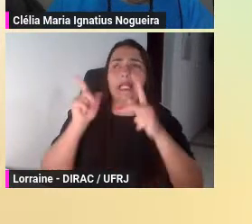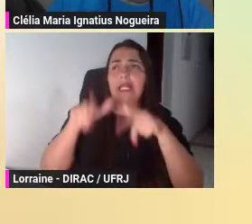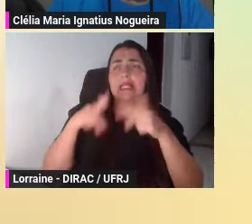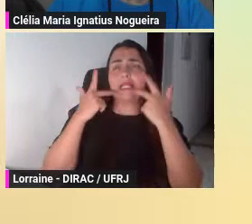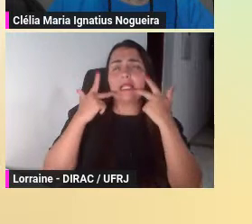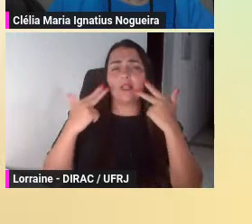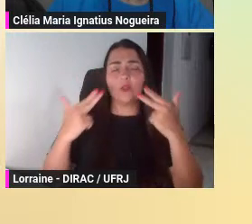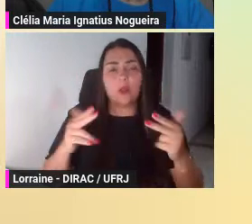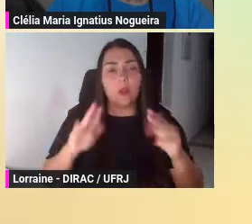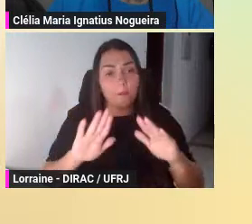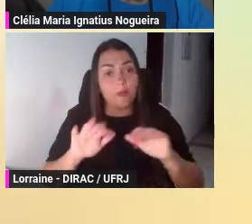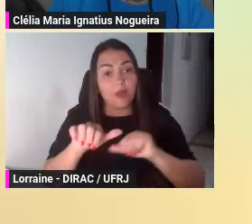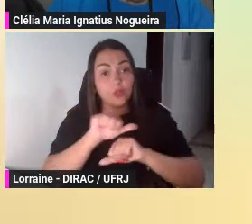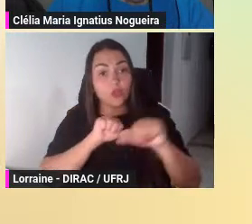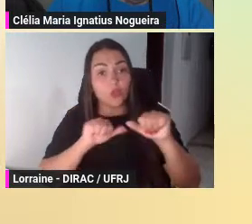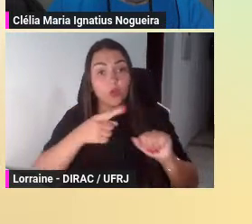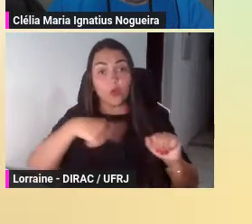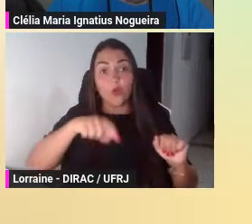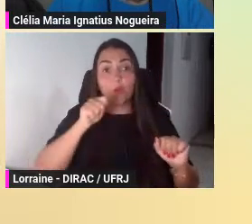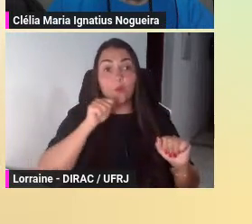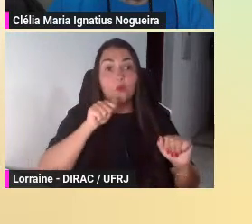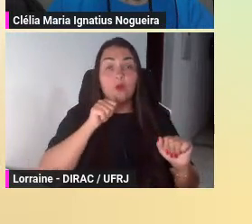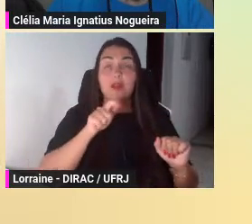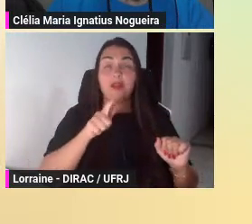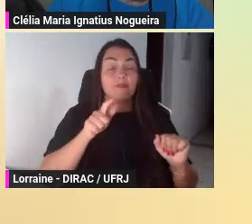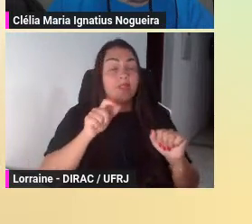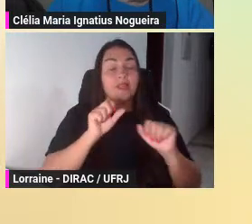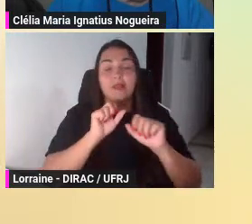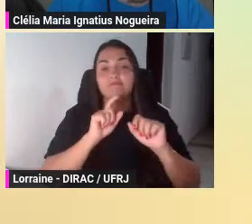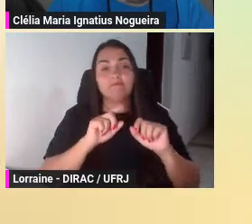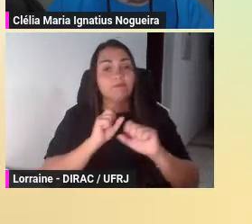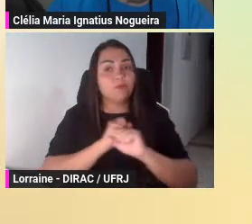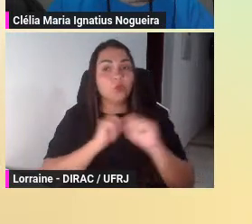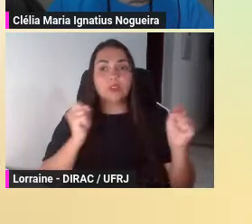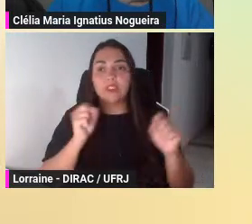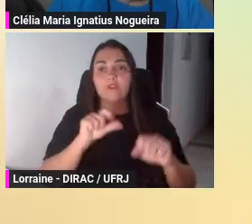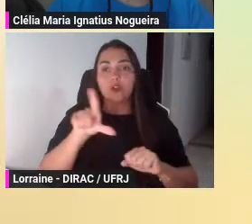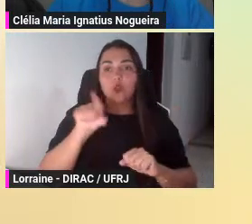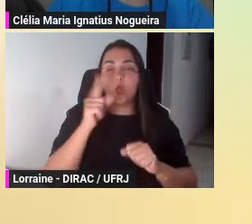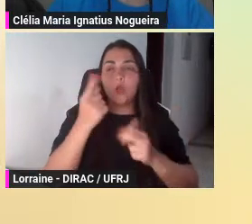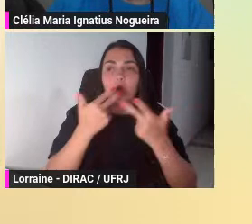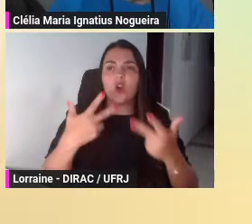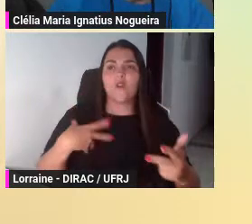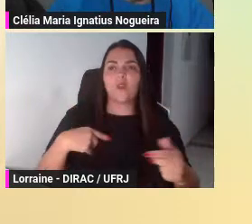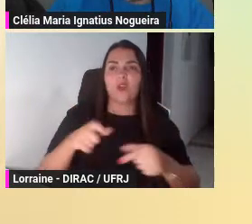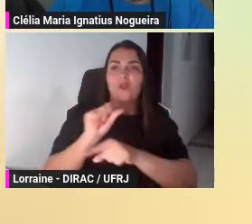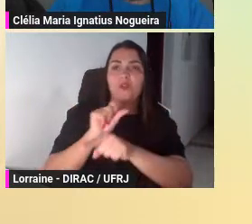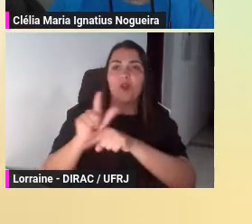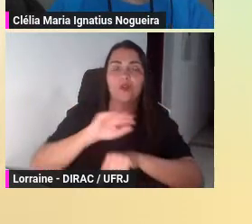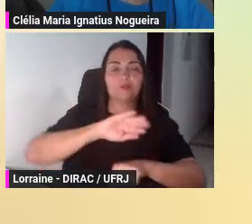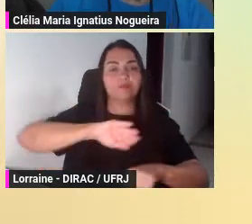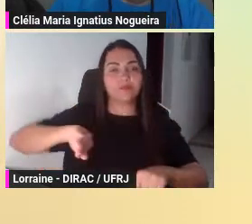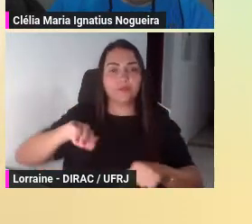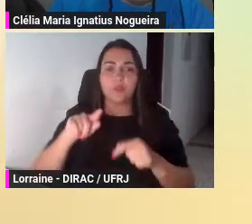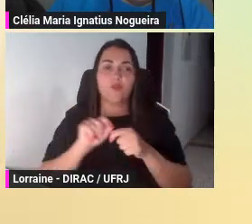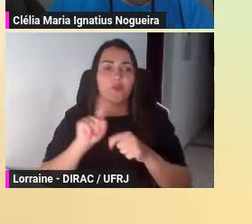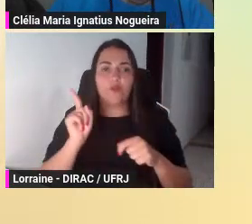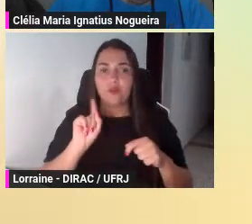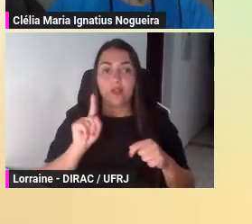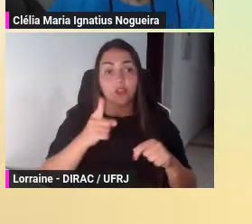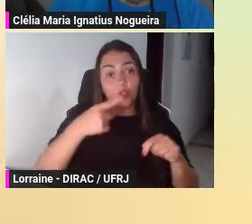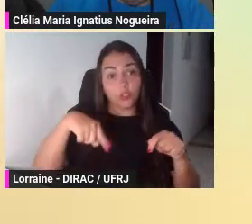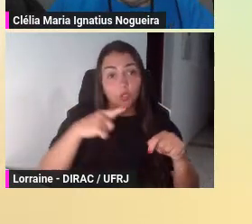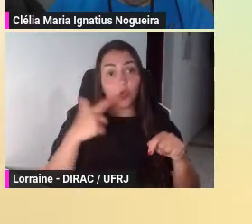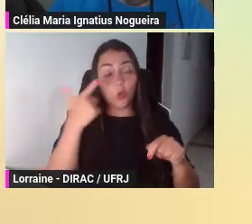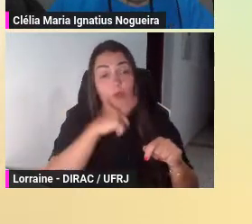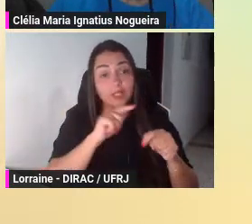nunca capaz de fazer uma escolha que deixasse os filhos de fora. A gente não faz isso. O que a gente consegue fazer